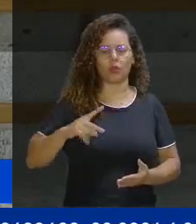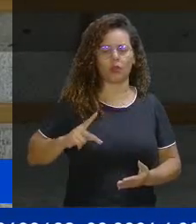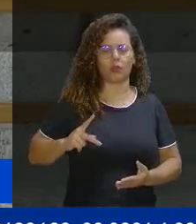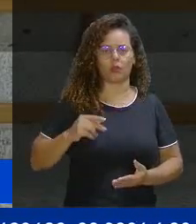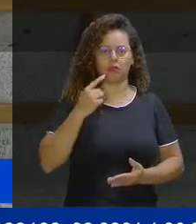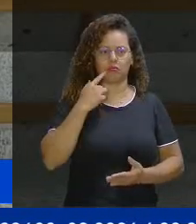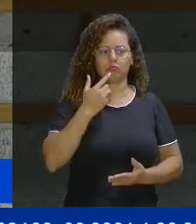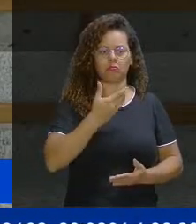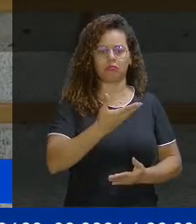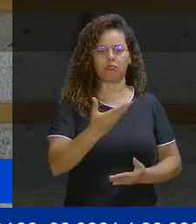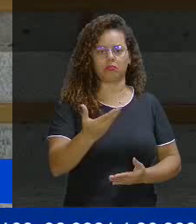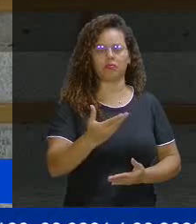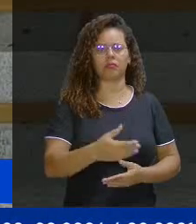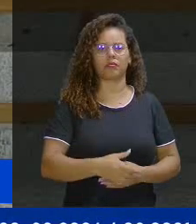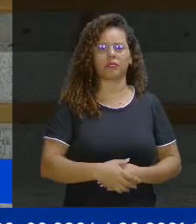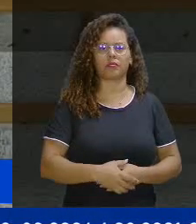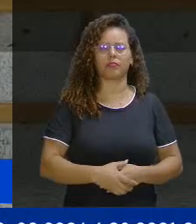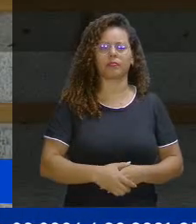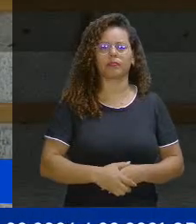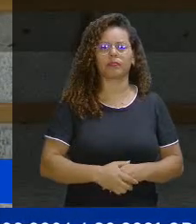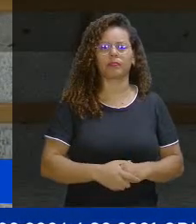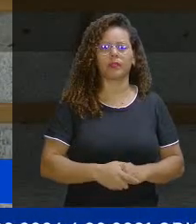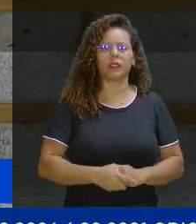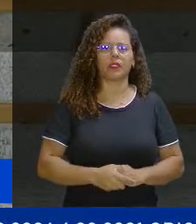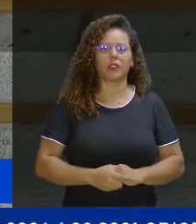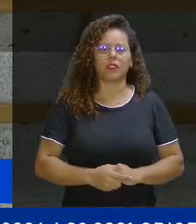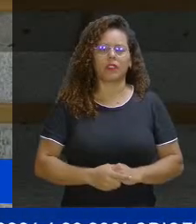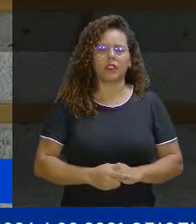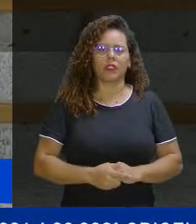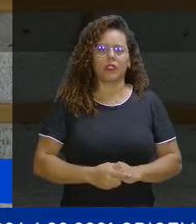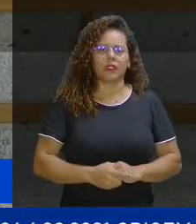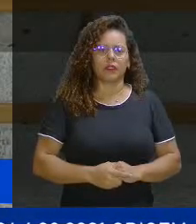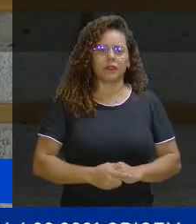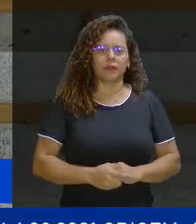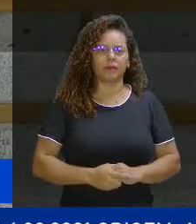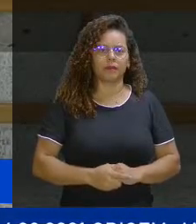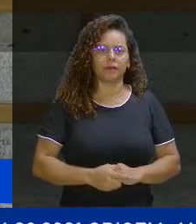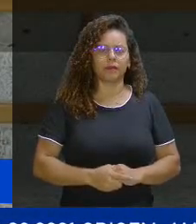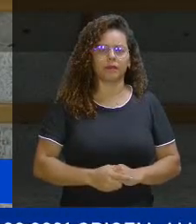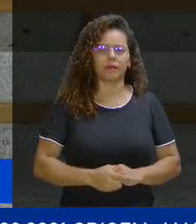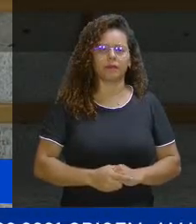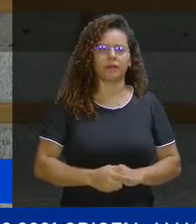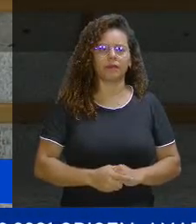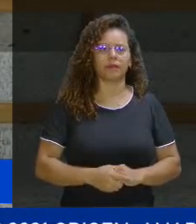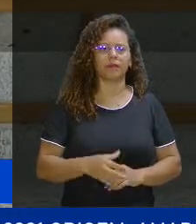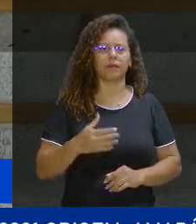com a palavra a representante do Ministério Público. Senhor presidente, reitero